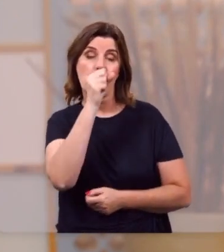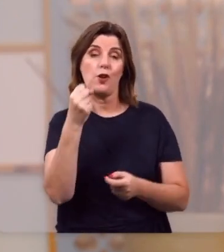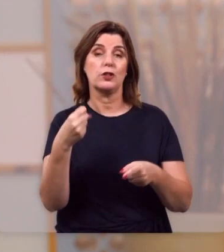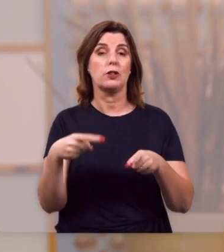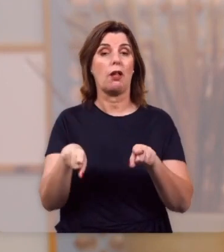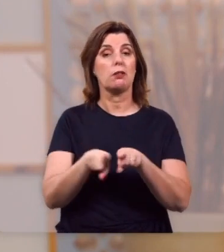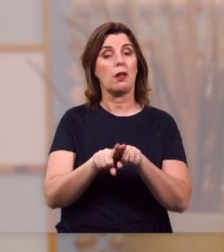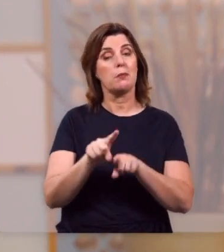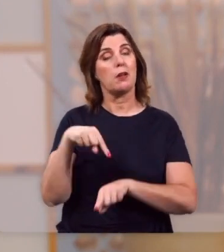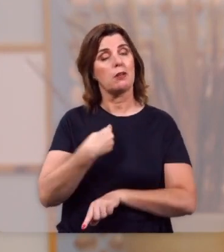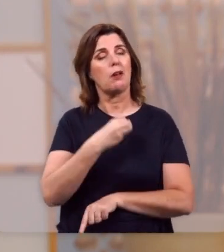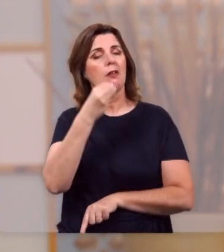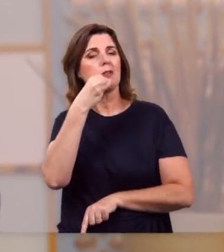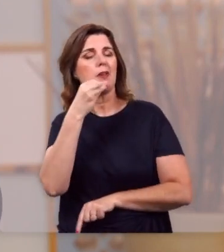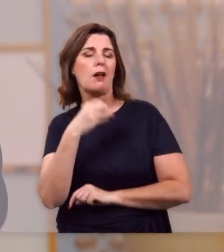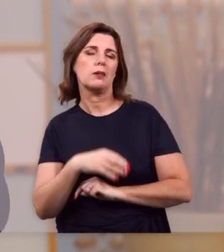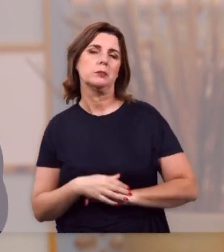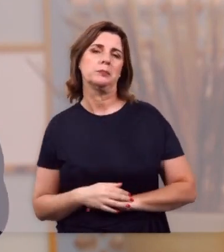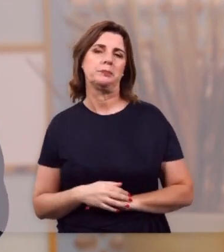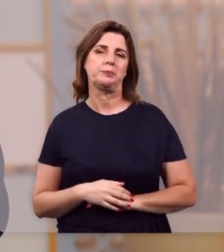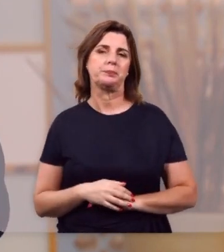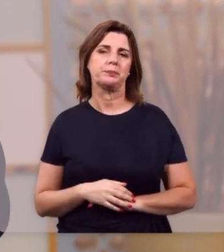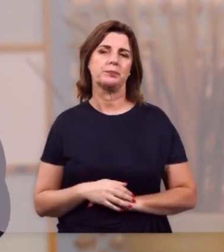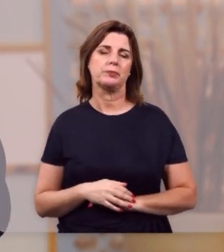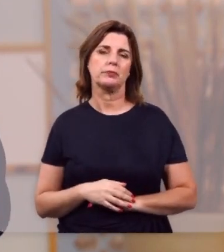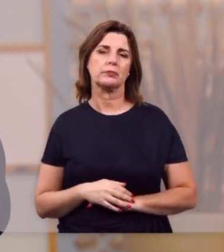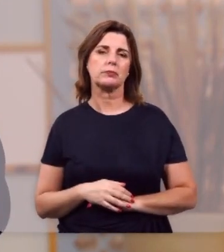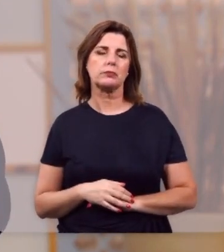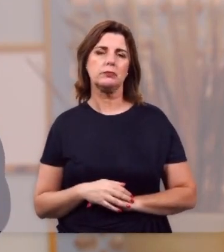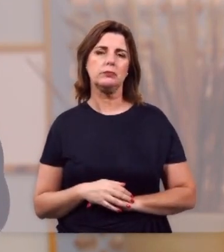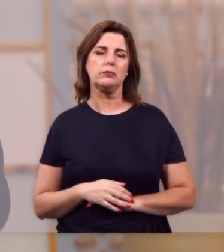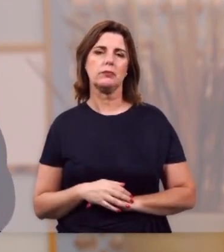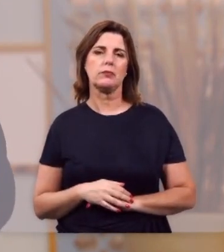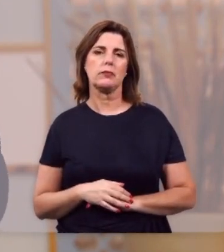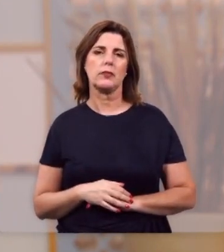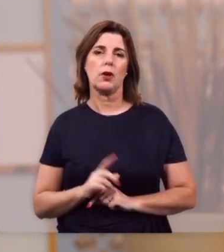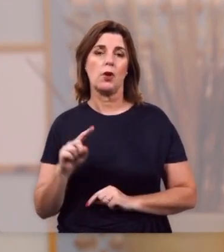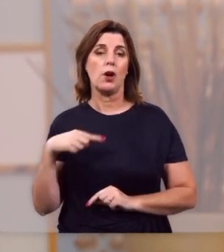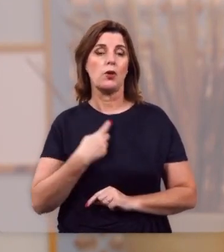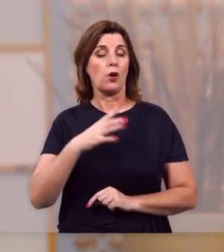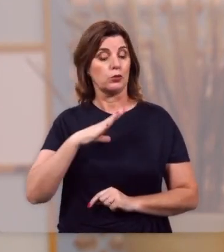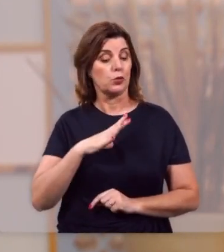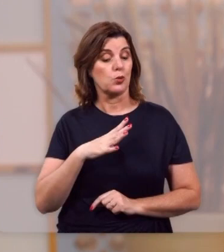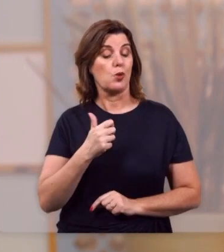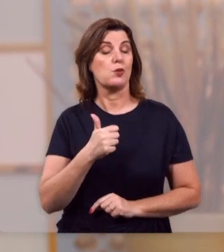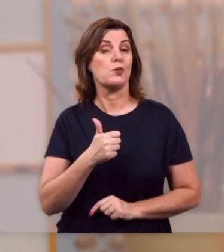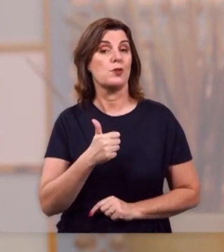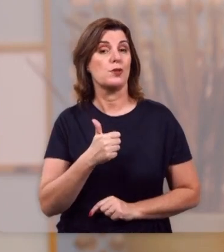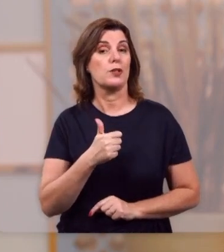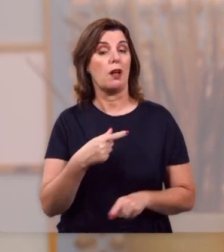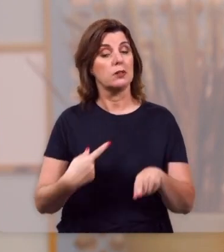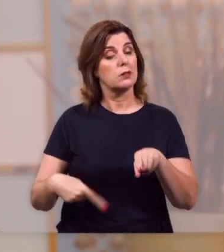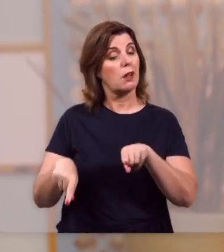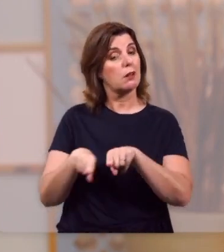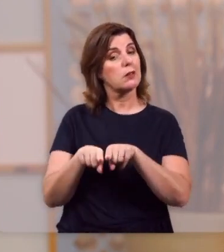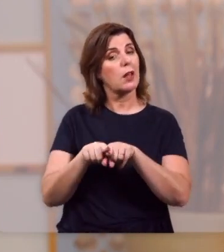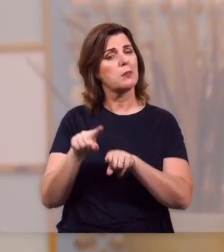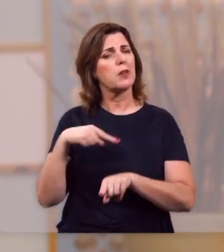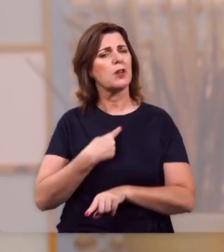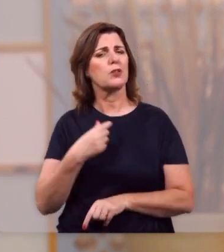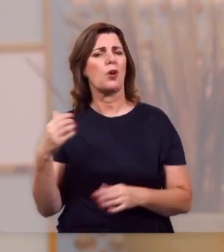fortes e os nossos pontos fracos, com a nossa coragem e também com a